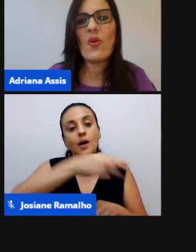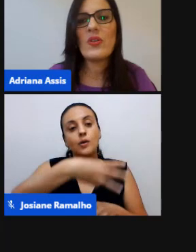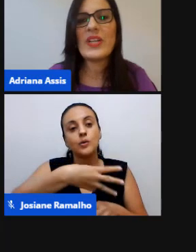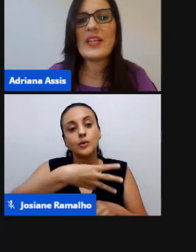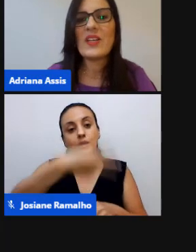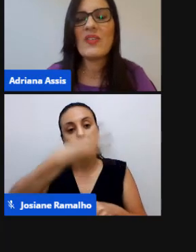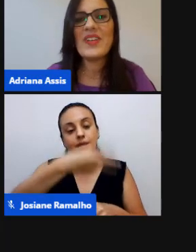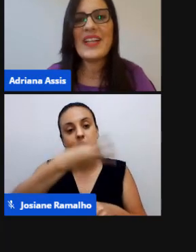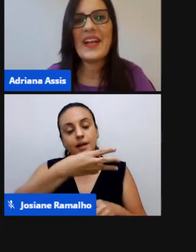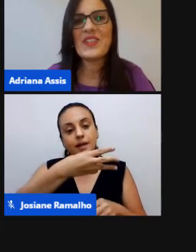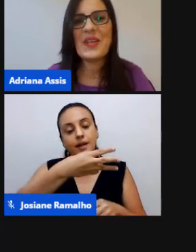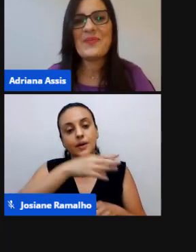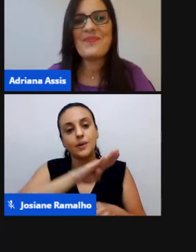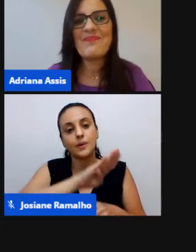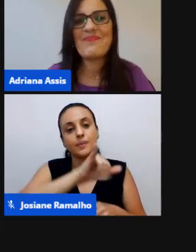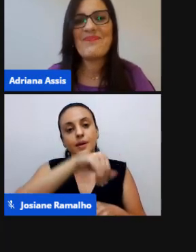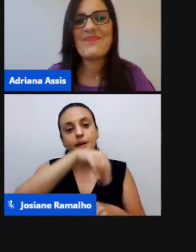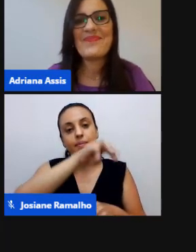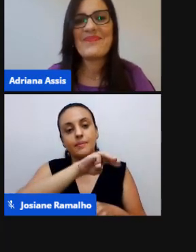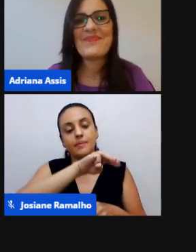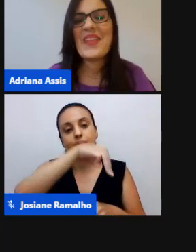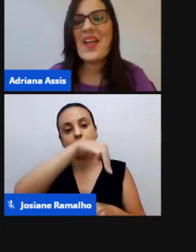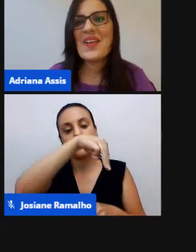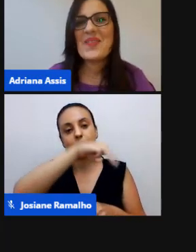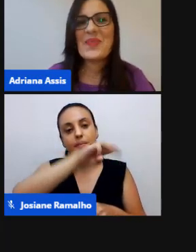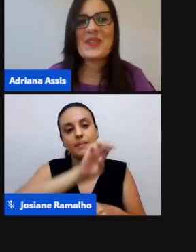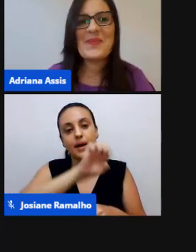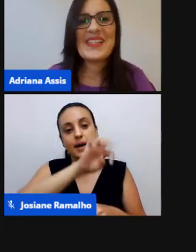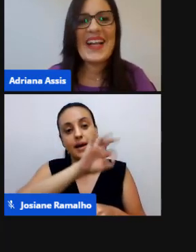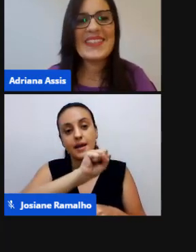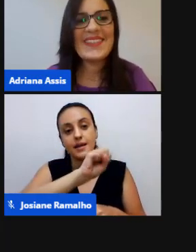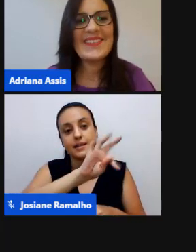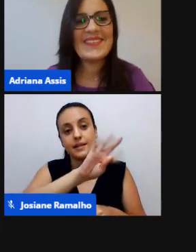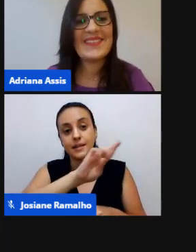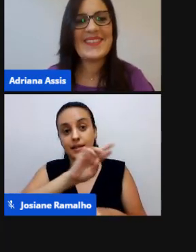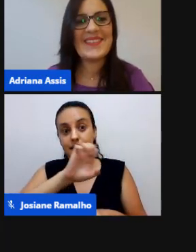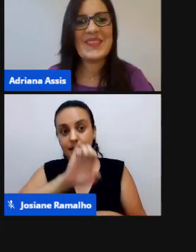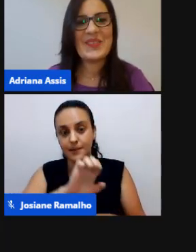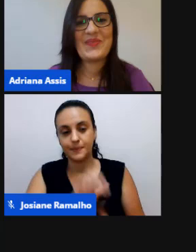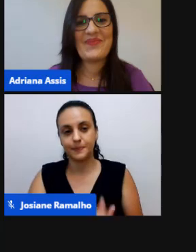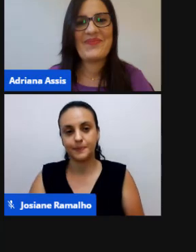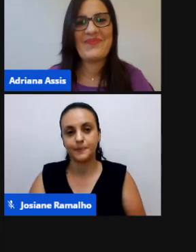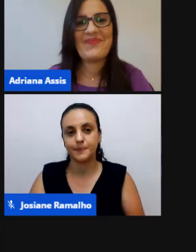fique de olho nessa novidade, hein? Próximo slide.